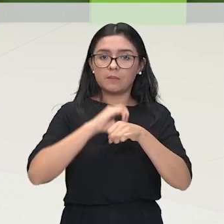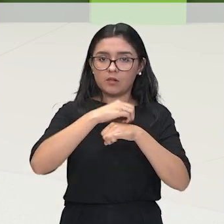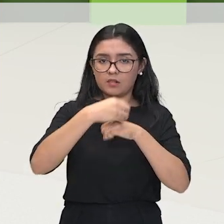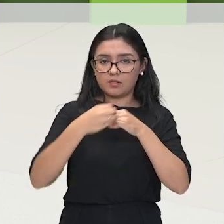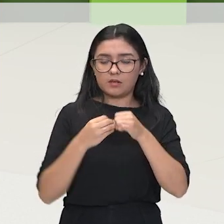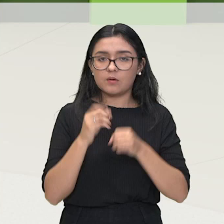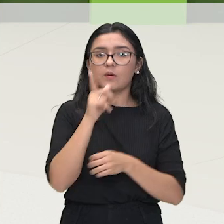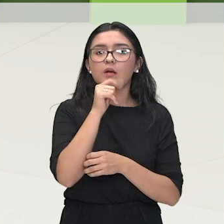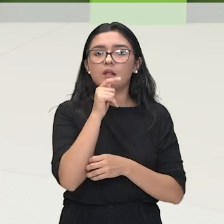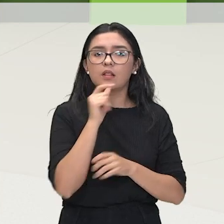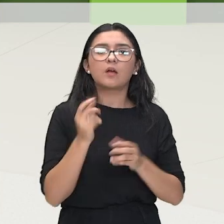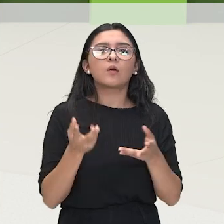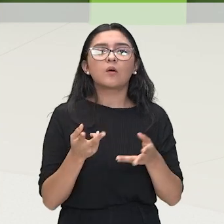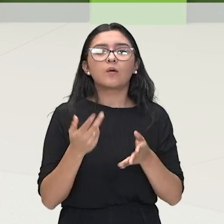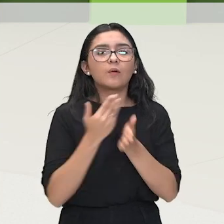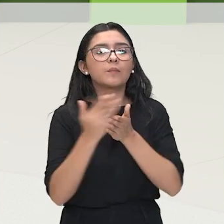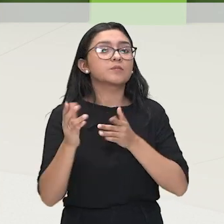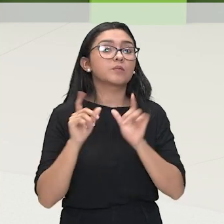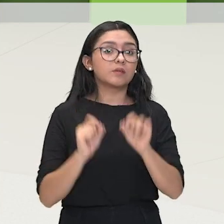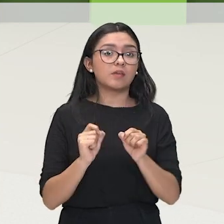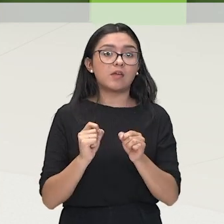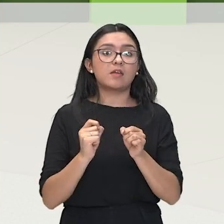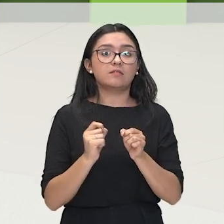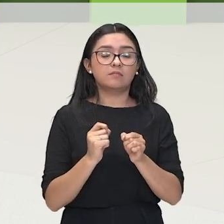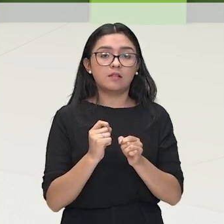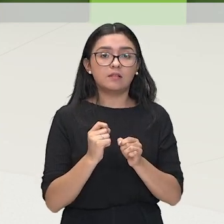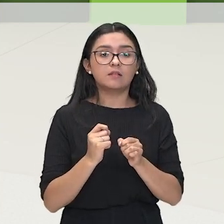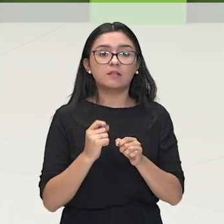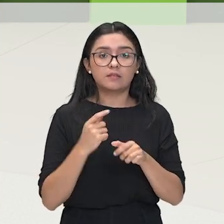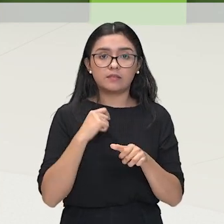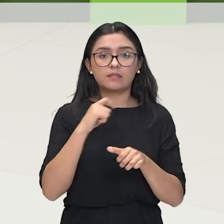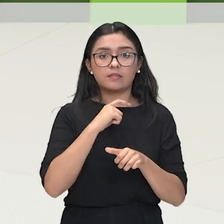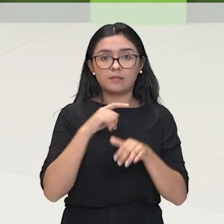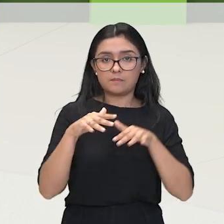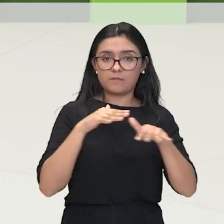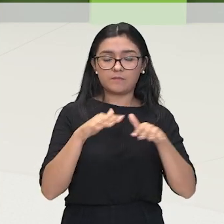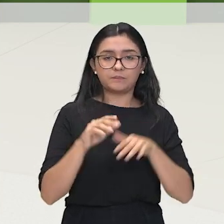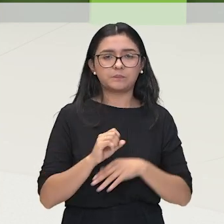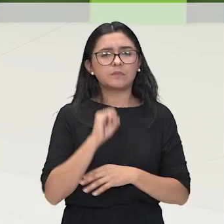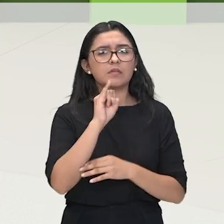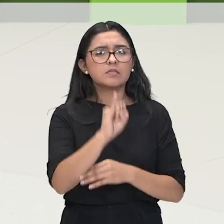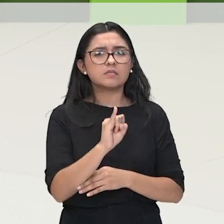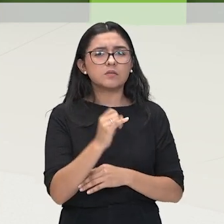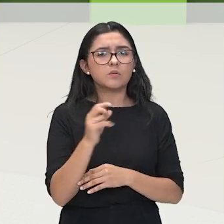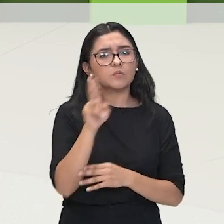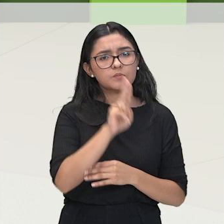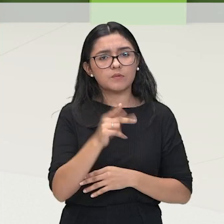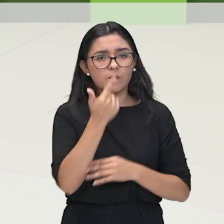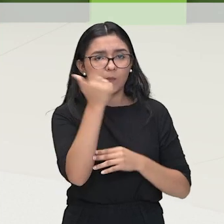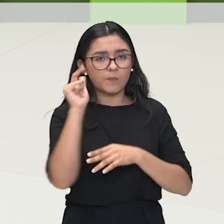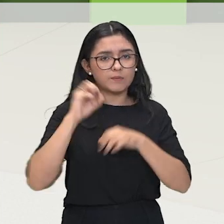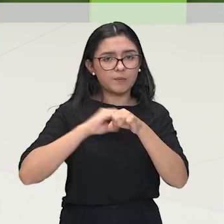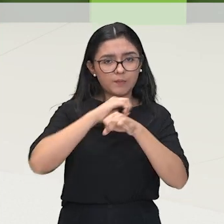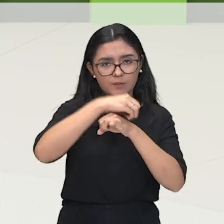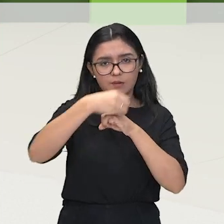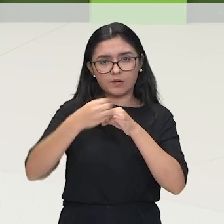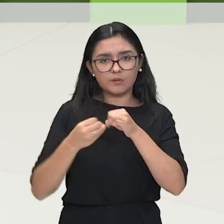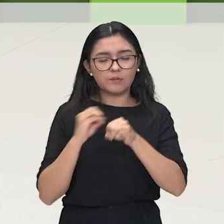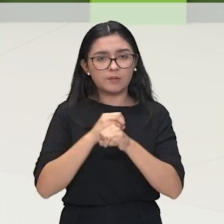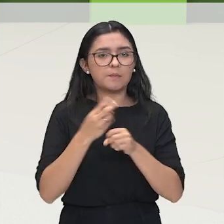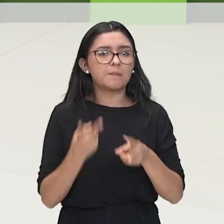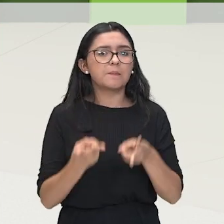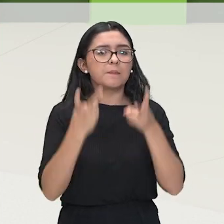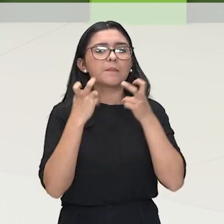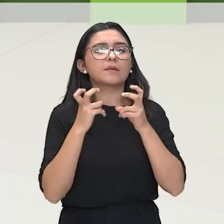ela começa a girar, tá? Agora, se eu colocasse a molécula de oxigênio, dá só uma olhada como o micro-ondas